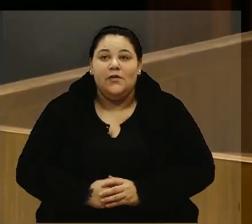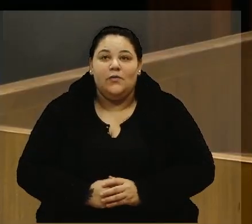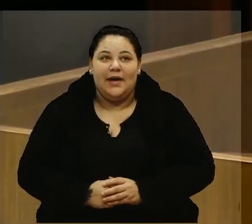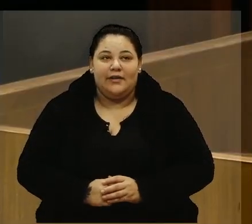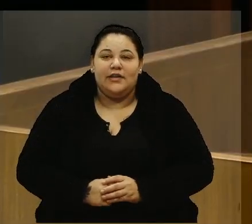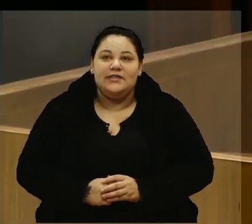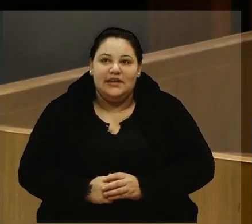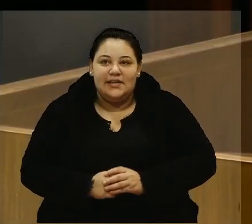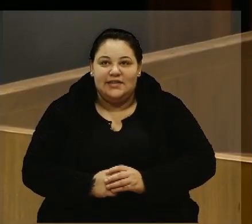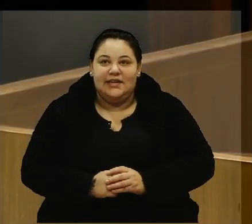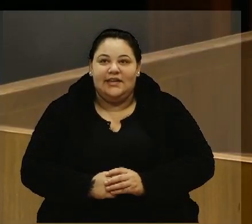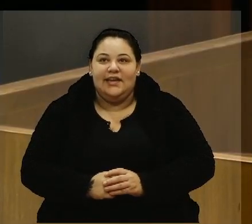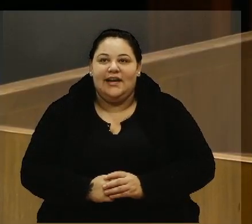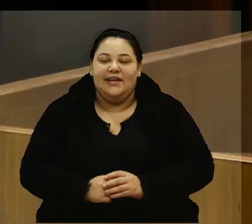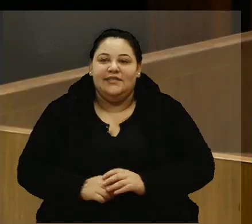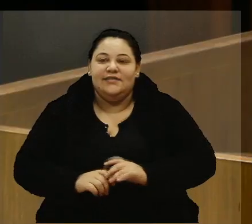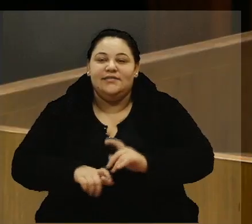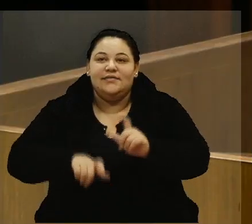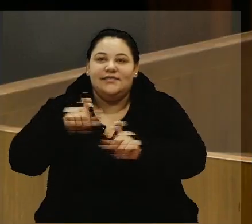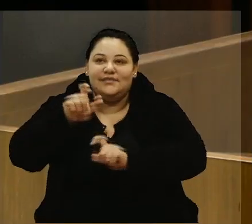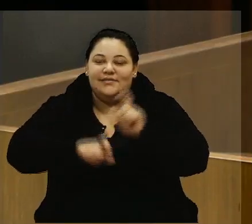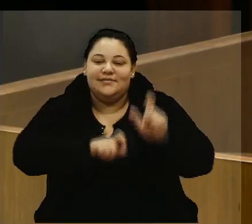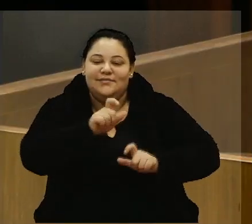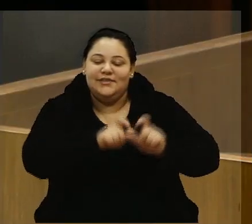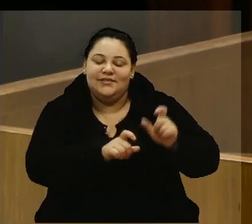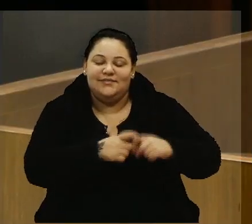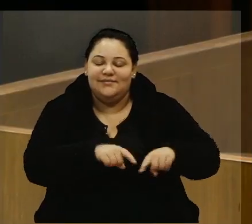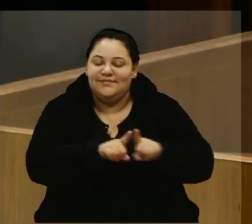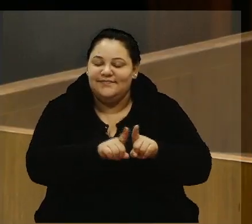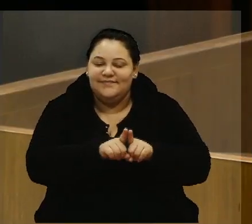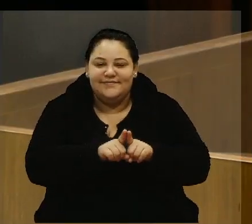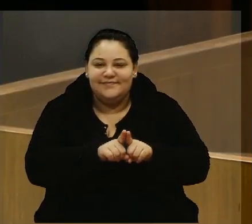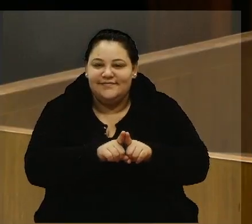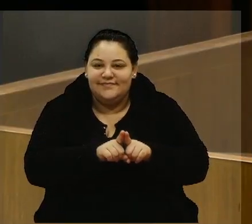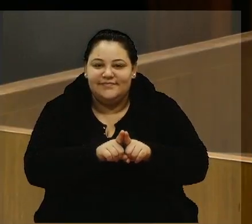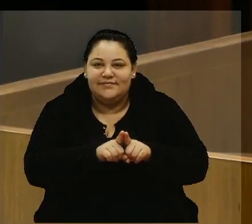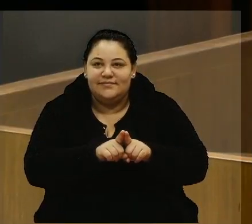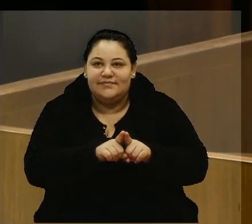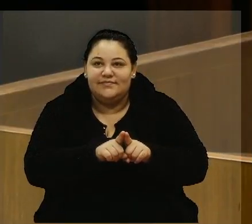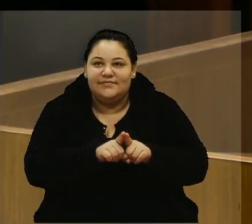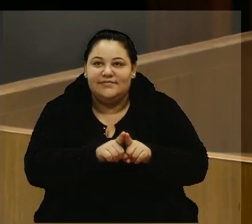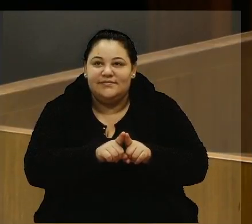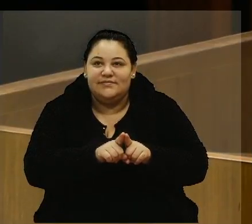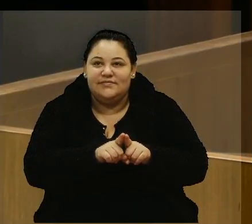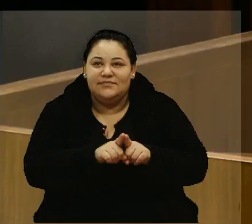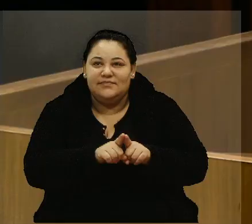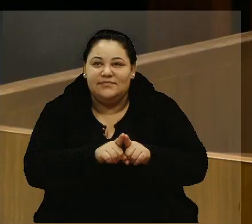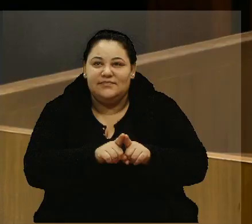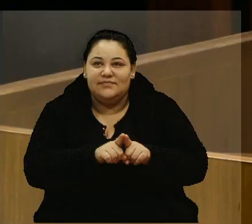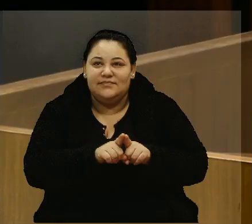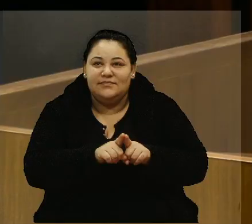construindo torres embaixo da canalização,